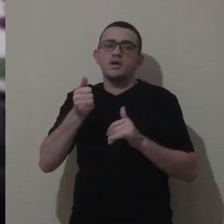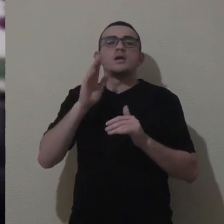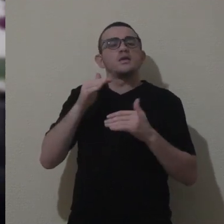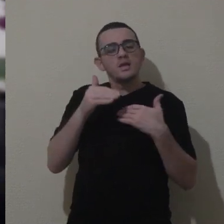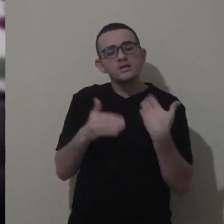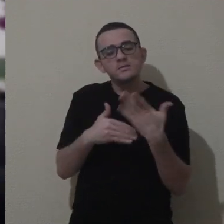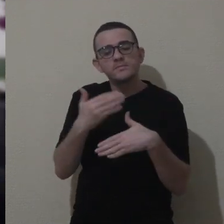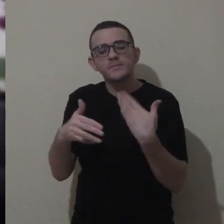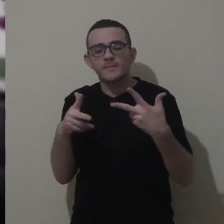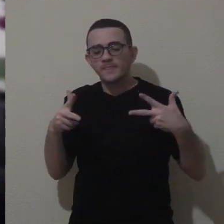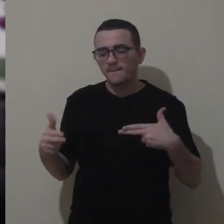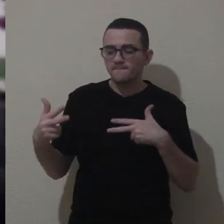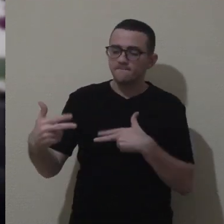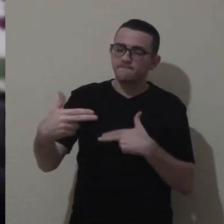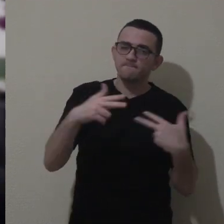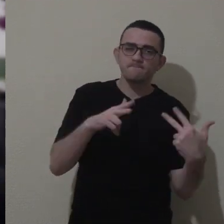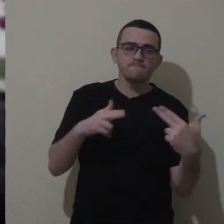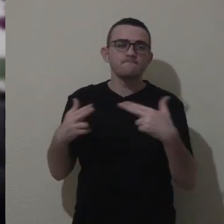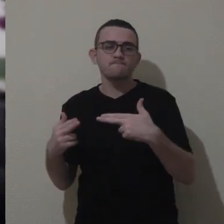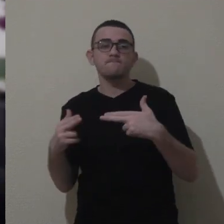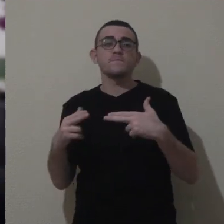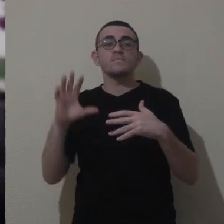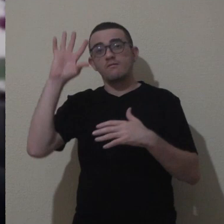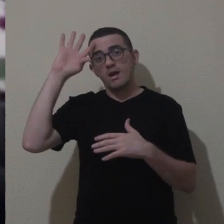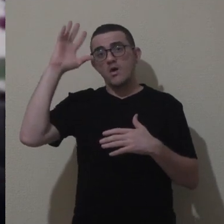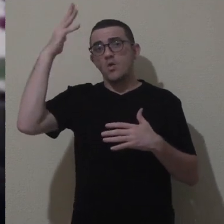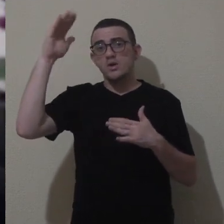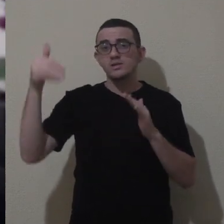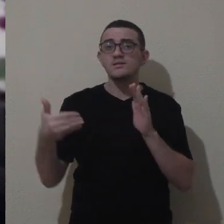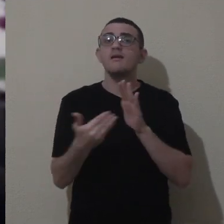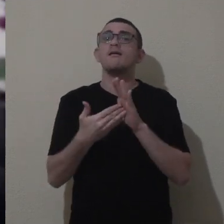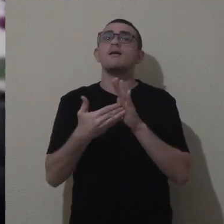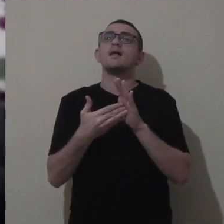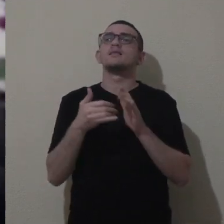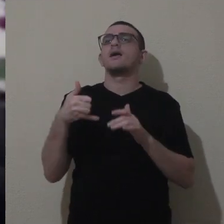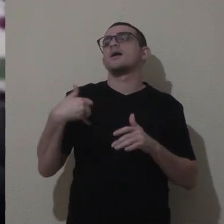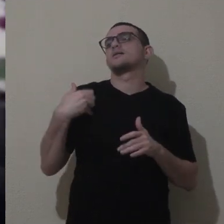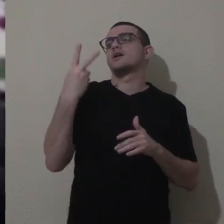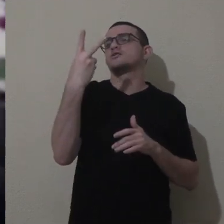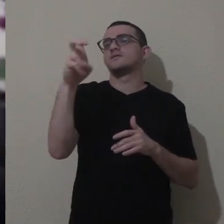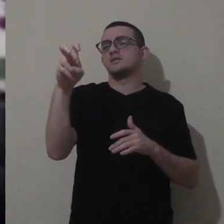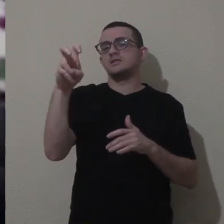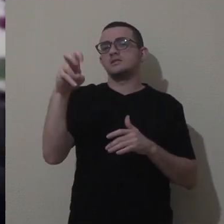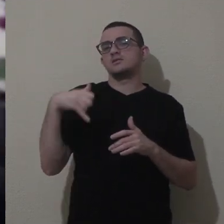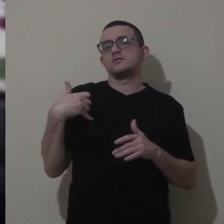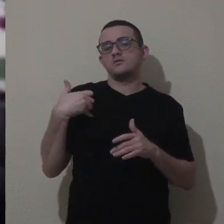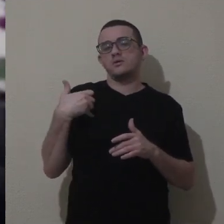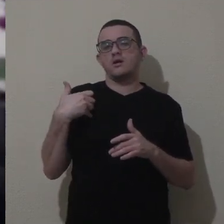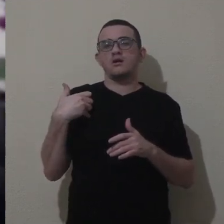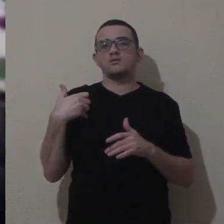esse processo de poda sináptica, ela vai ocorrendo até, né, os 25 anos de